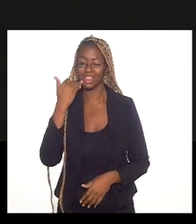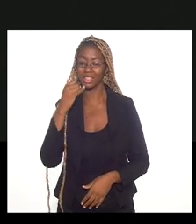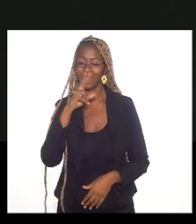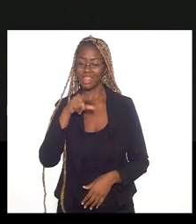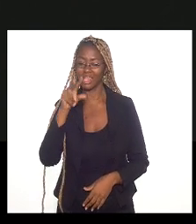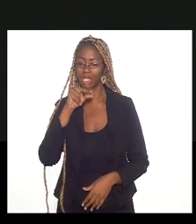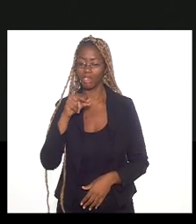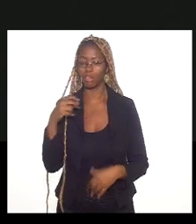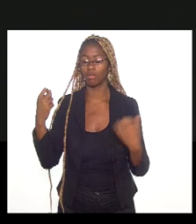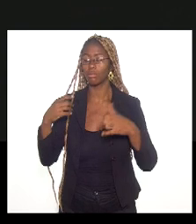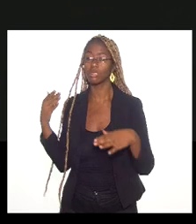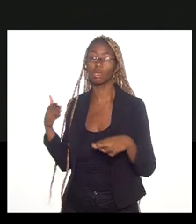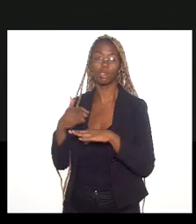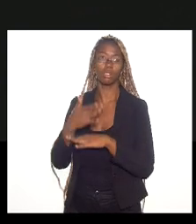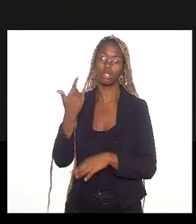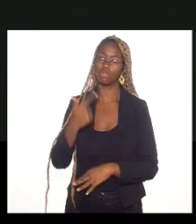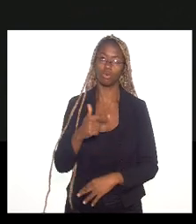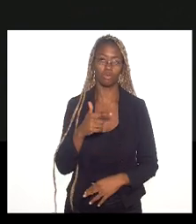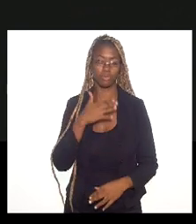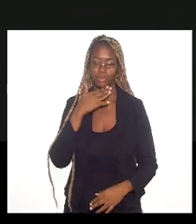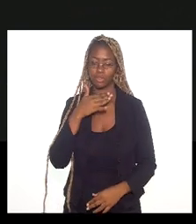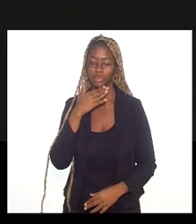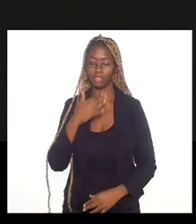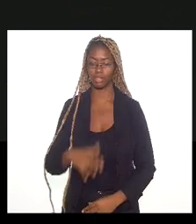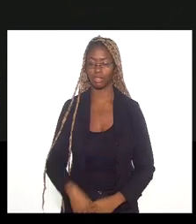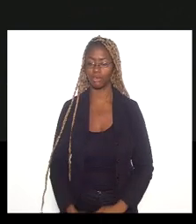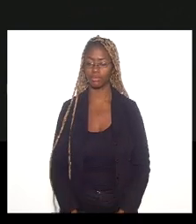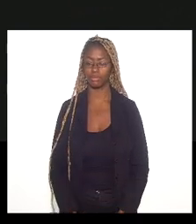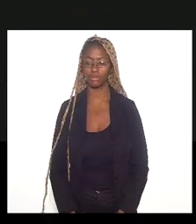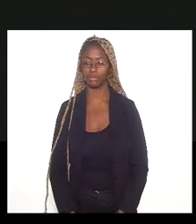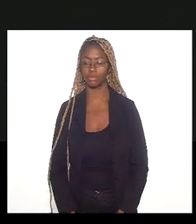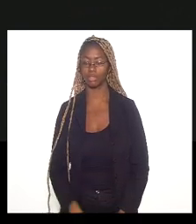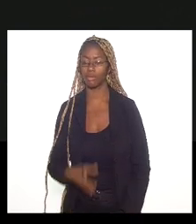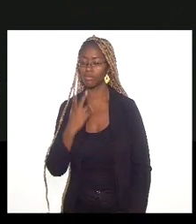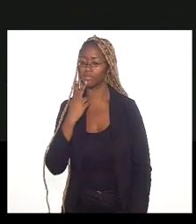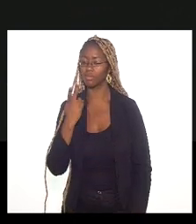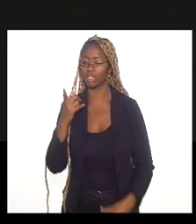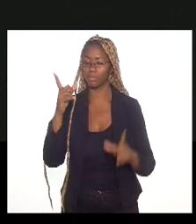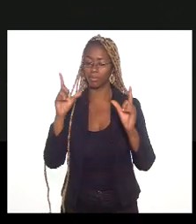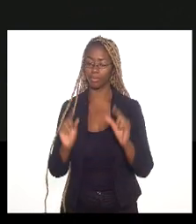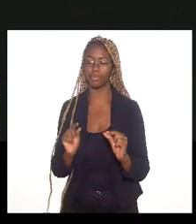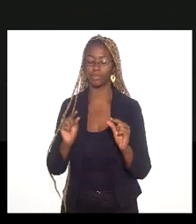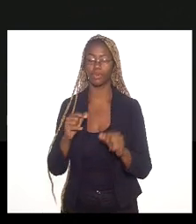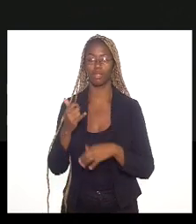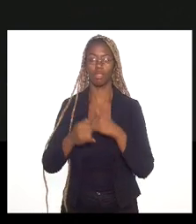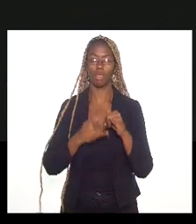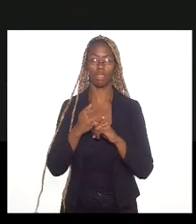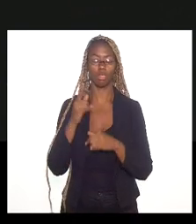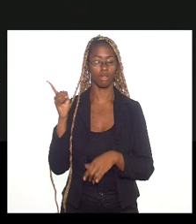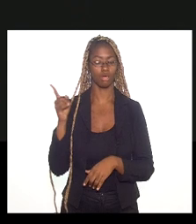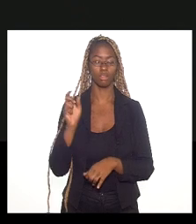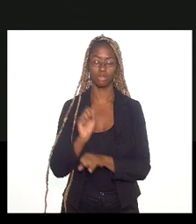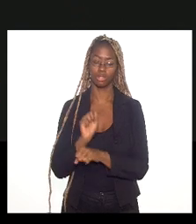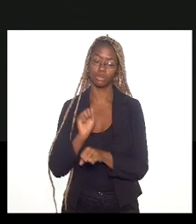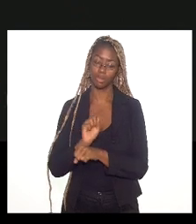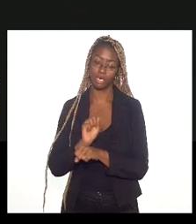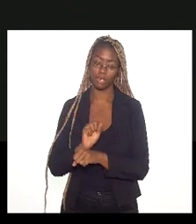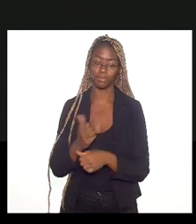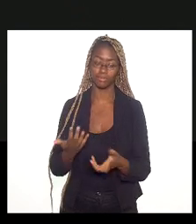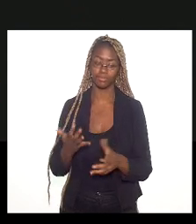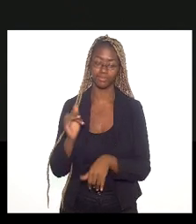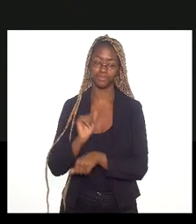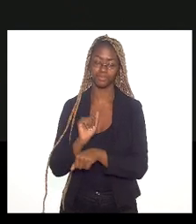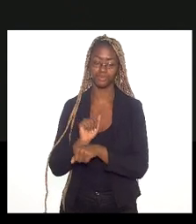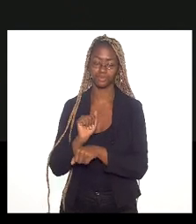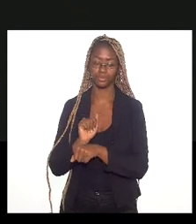Ele tem que se reconectar, não tem jeito. Ele está avisando que caiu a conexão dele. Então, vamos aguardar. Nós